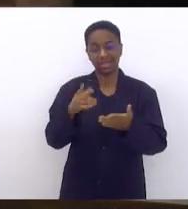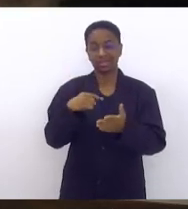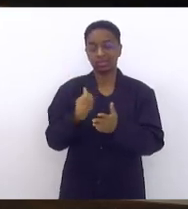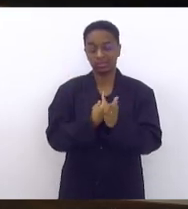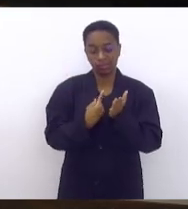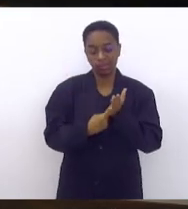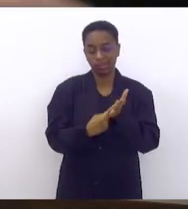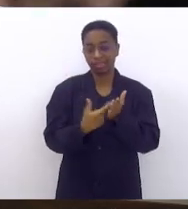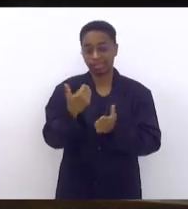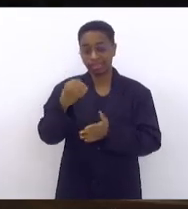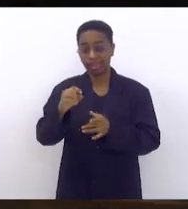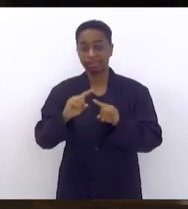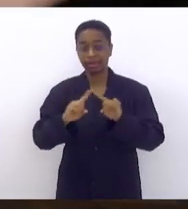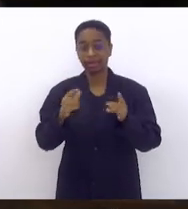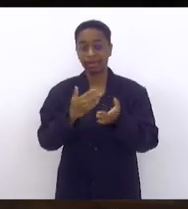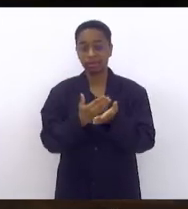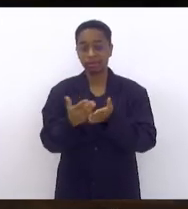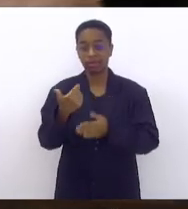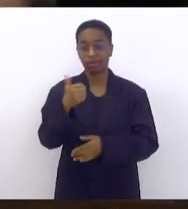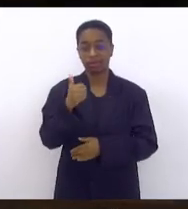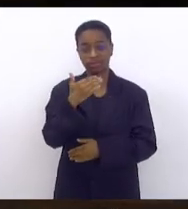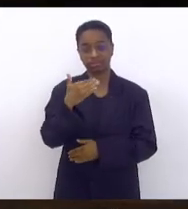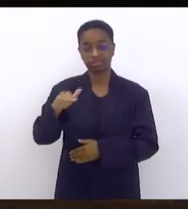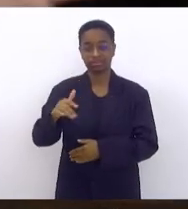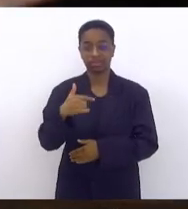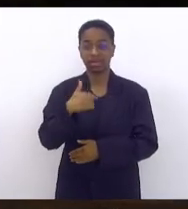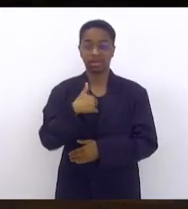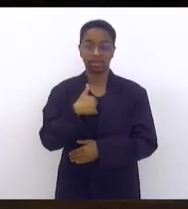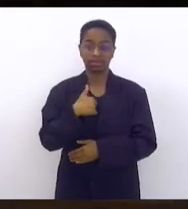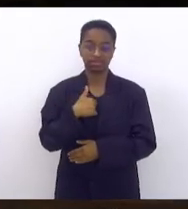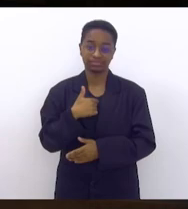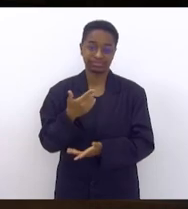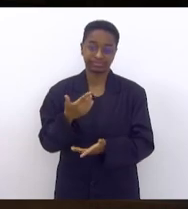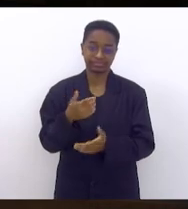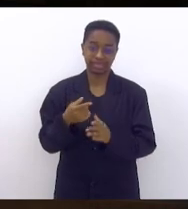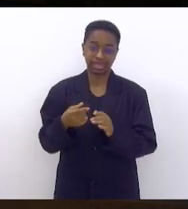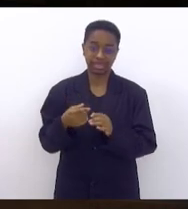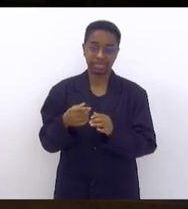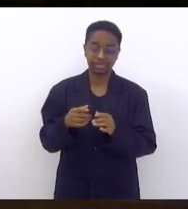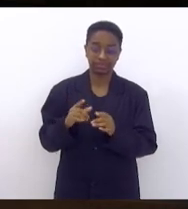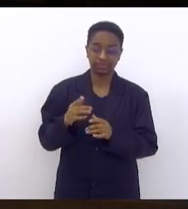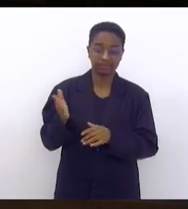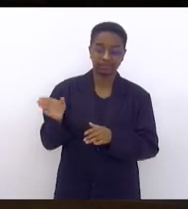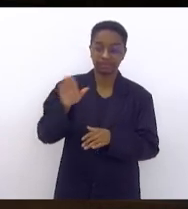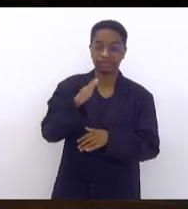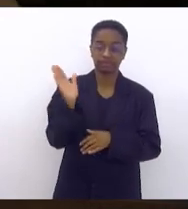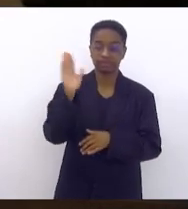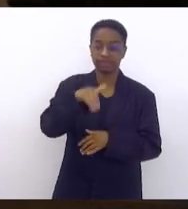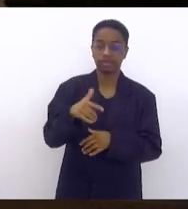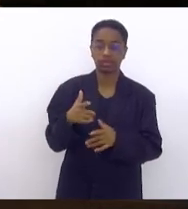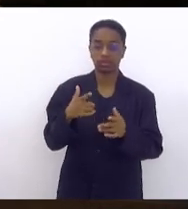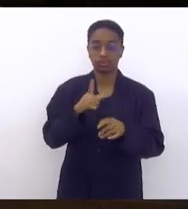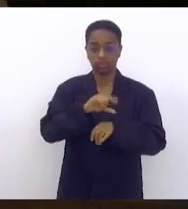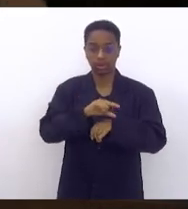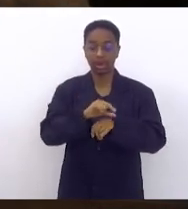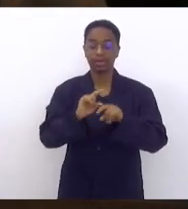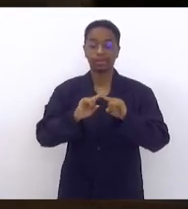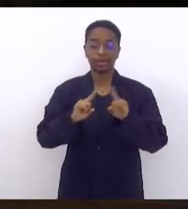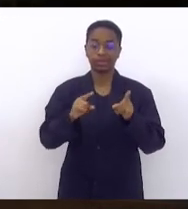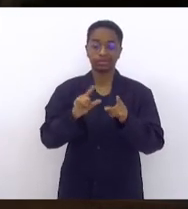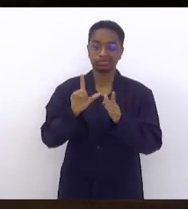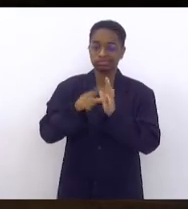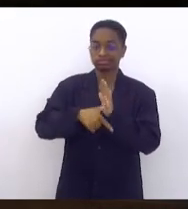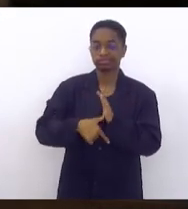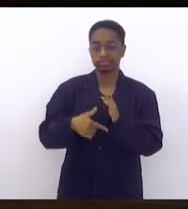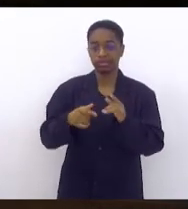10, mas começando às 11h30. E eu também acabei saindo do mesmo horário, achando que ia chegar mais cedo, e de fato não consegui. E vai chegar mais gente ainda. Tem mais